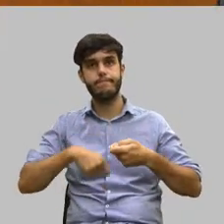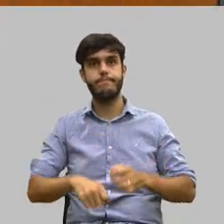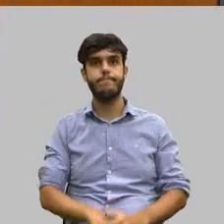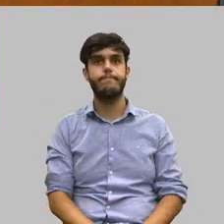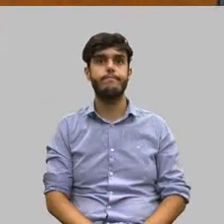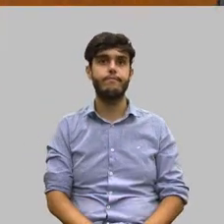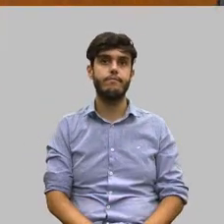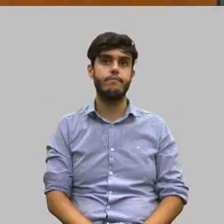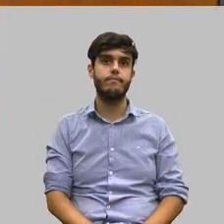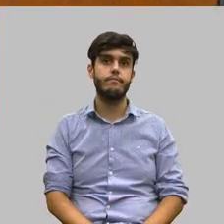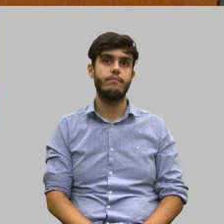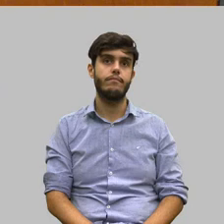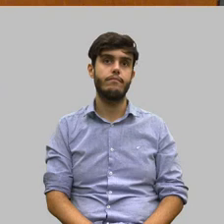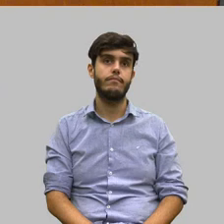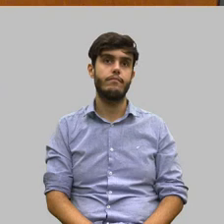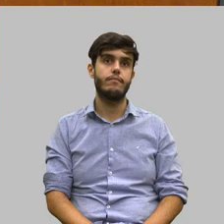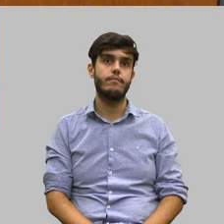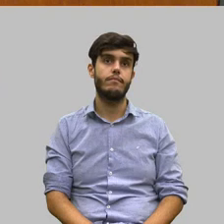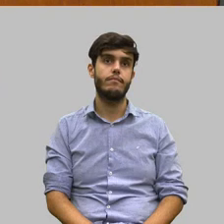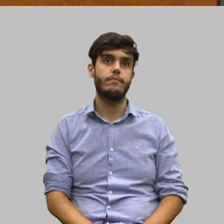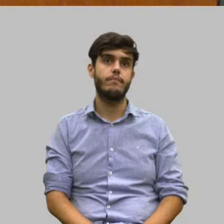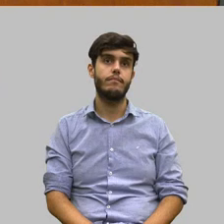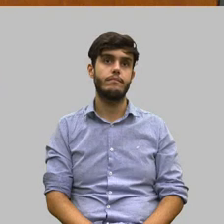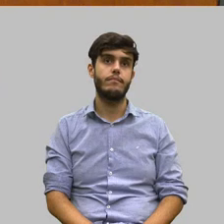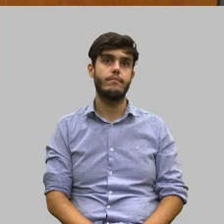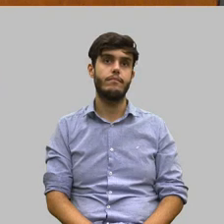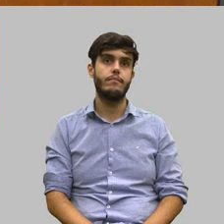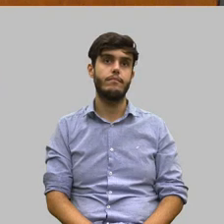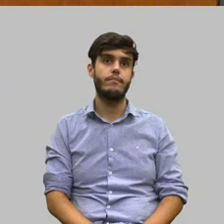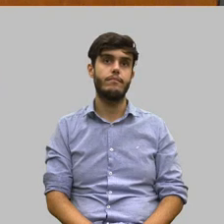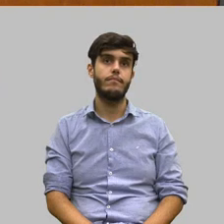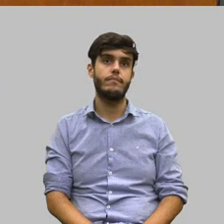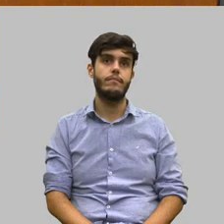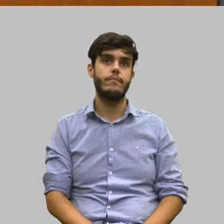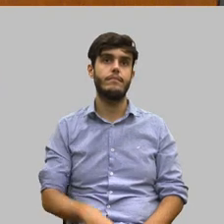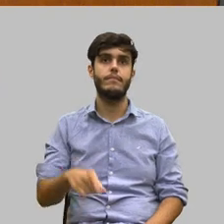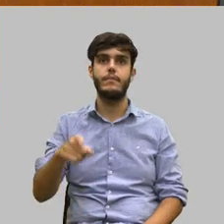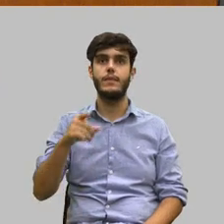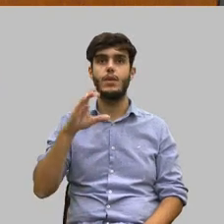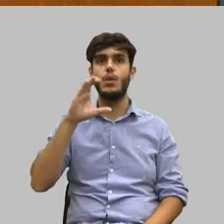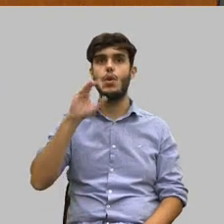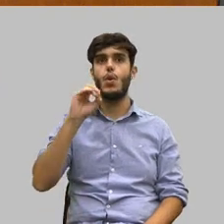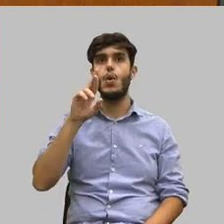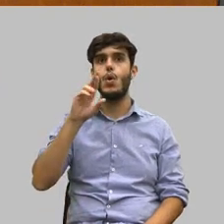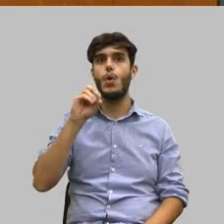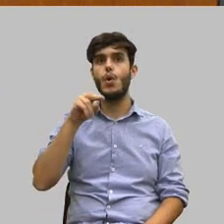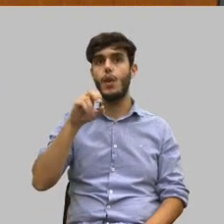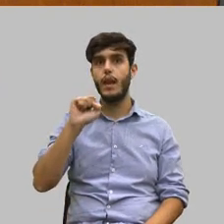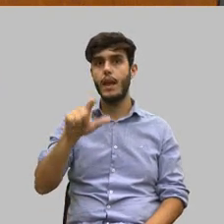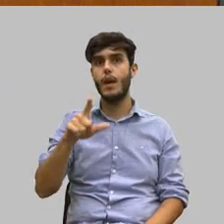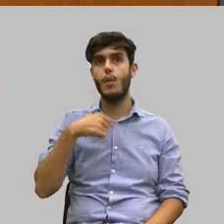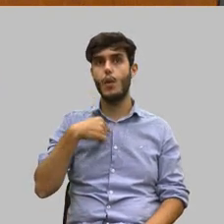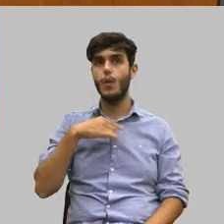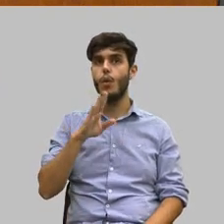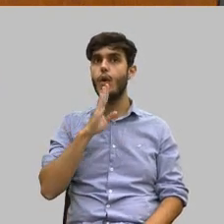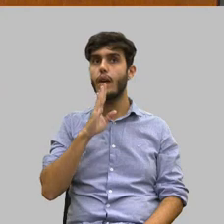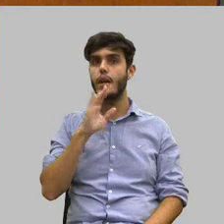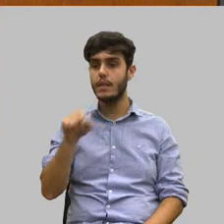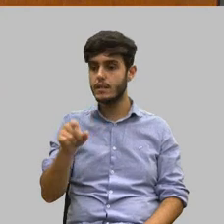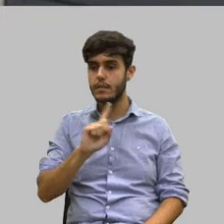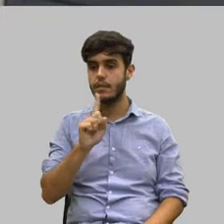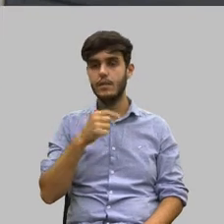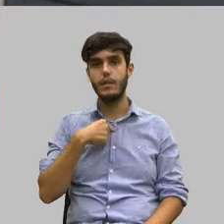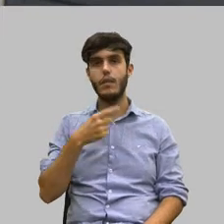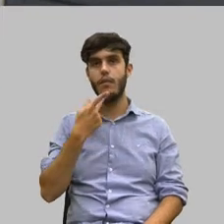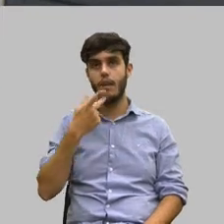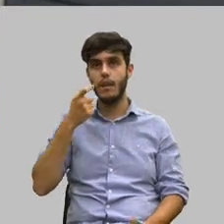Coronel recebendo 700 e tantos mil de diária lá em TR anos não né eu desconheço Na verdade eu posso afirmar que não é não é o